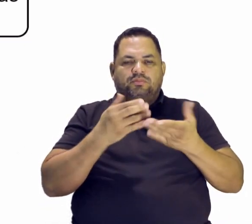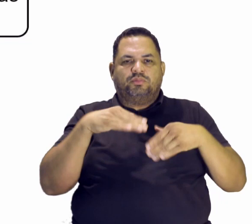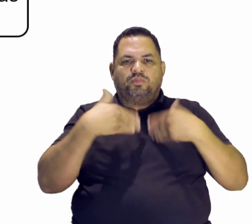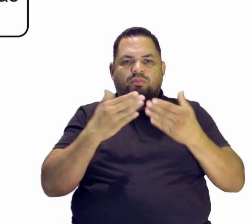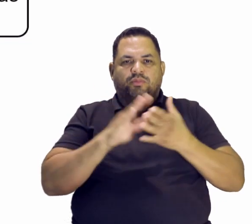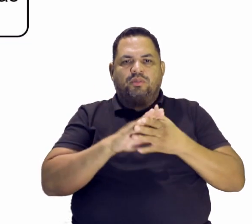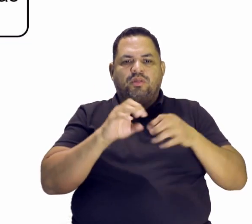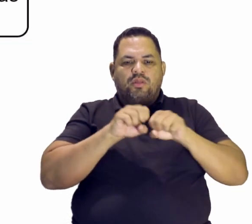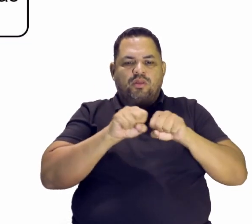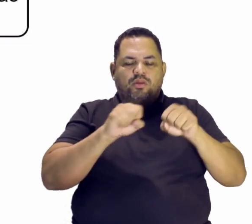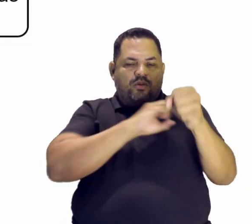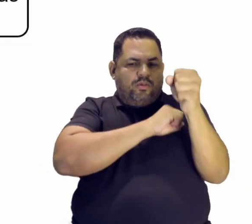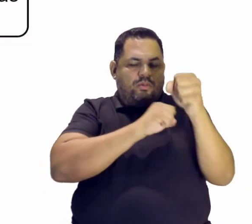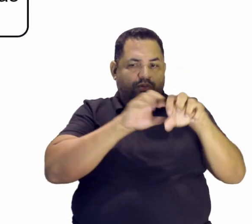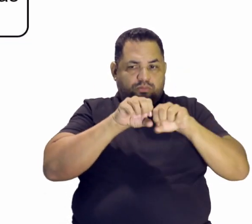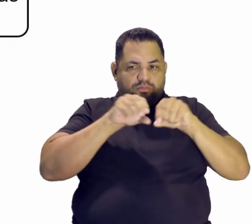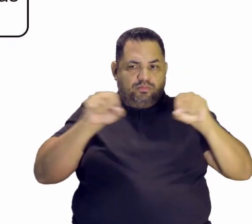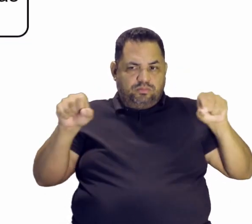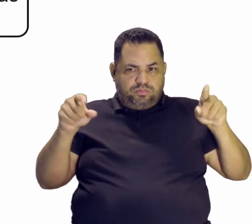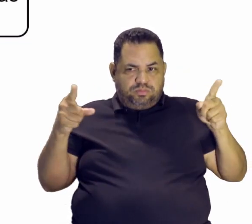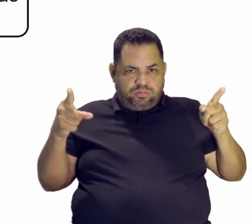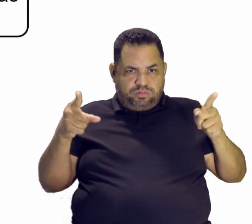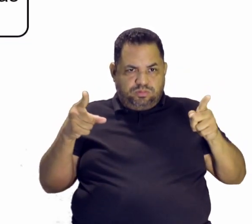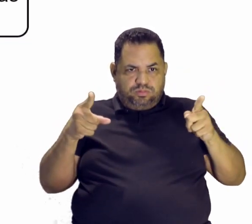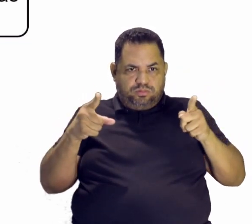músculo contrai,